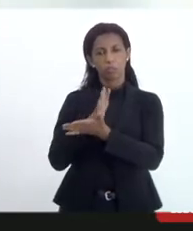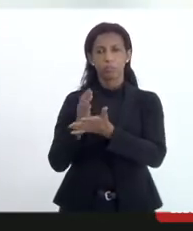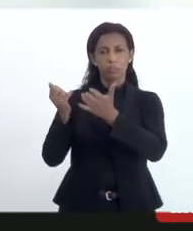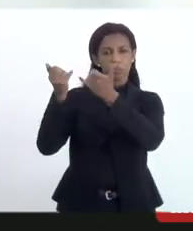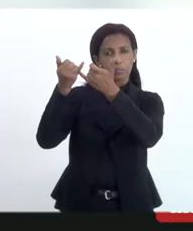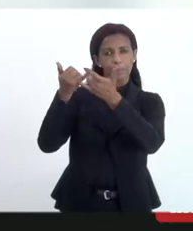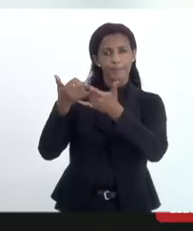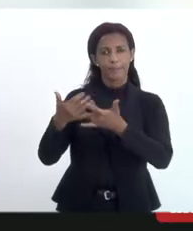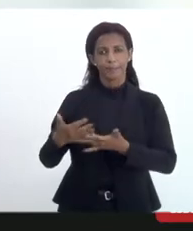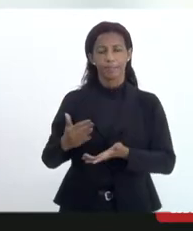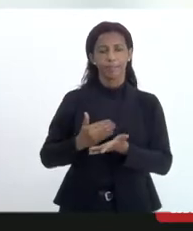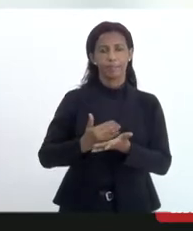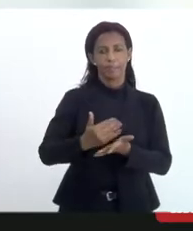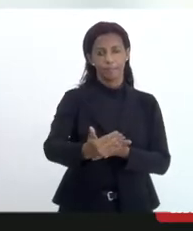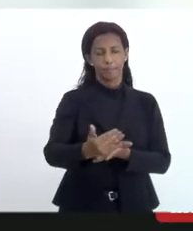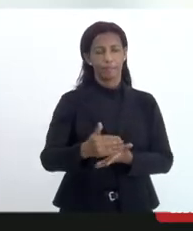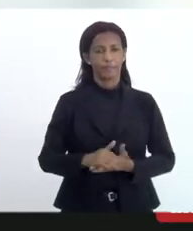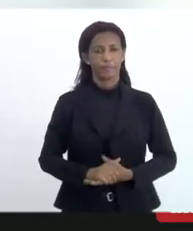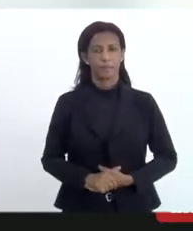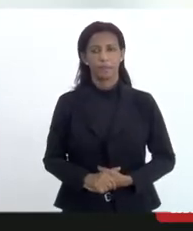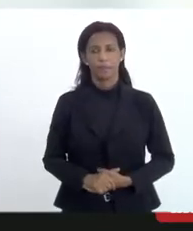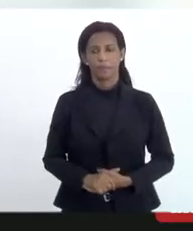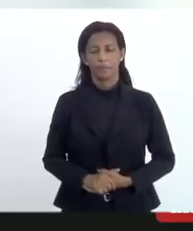explicações iniciais.